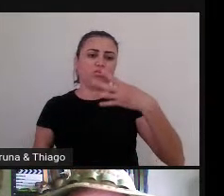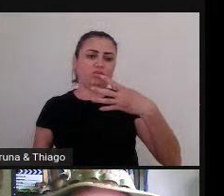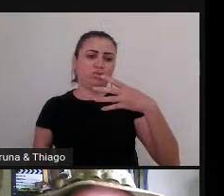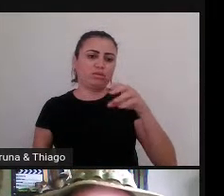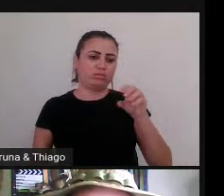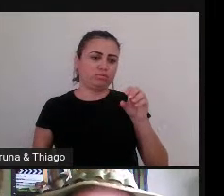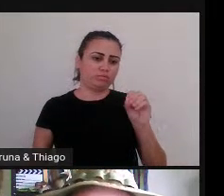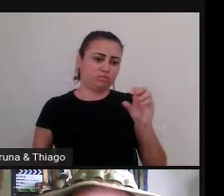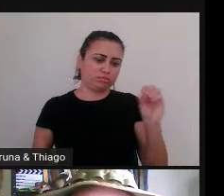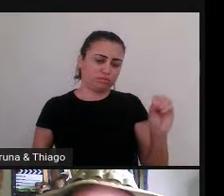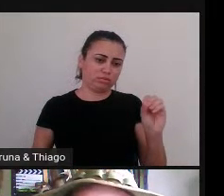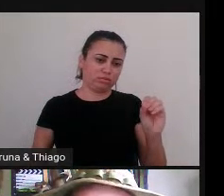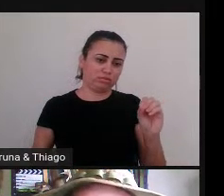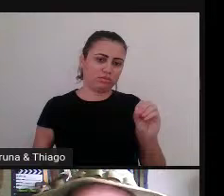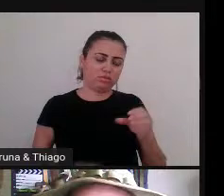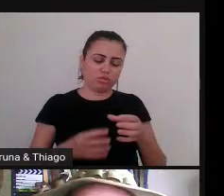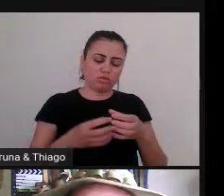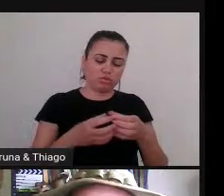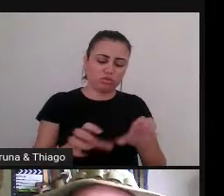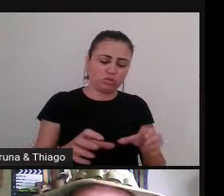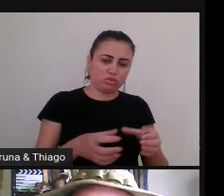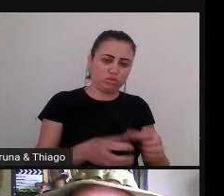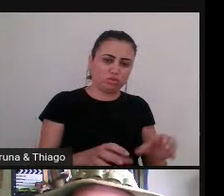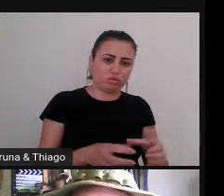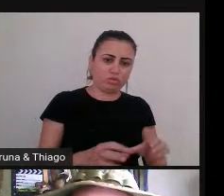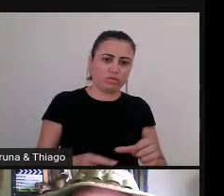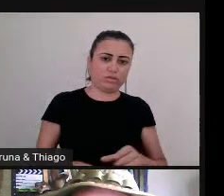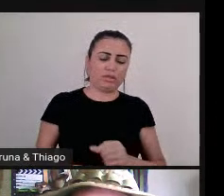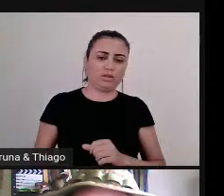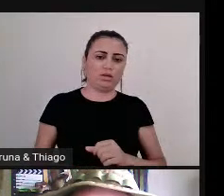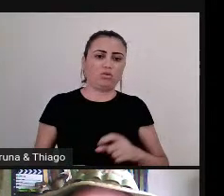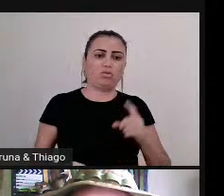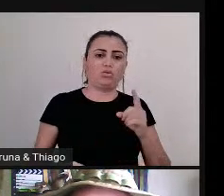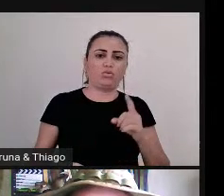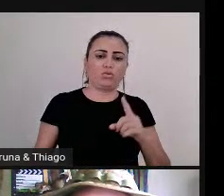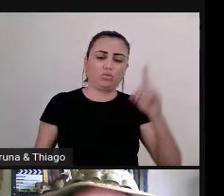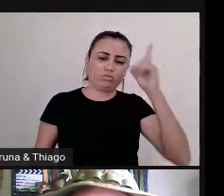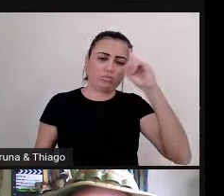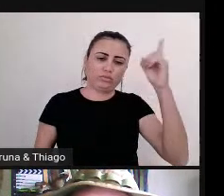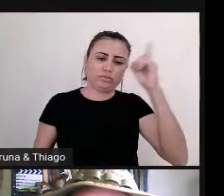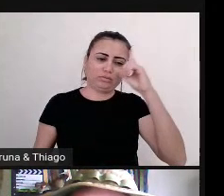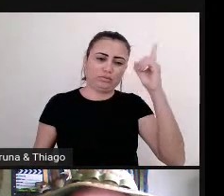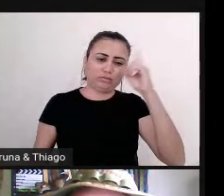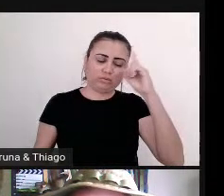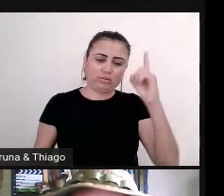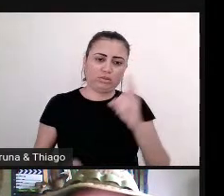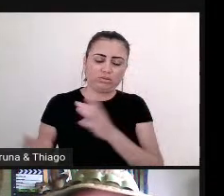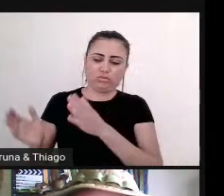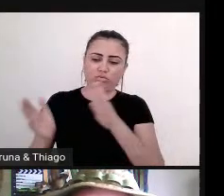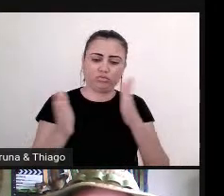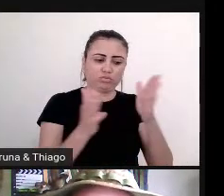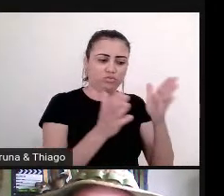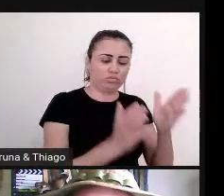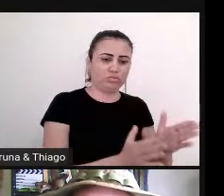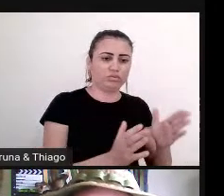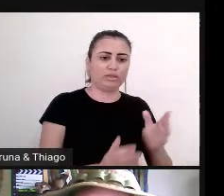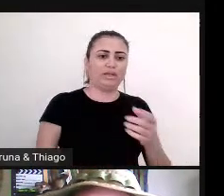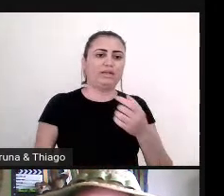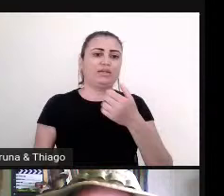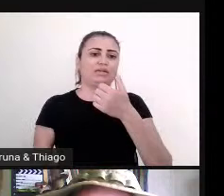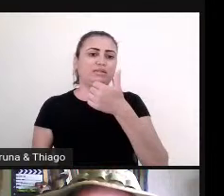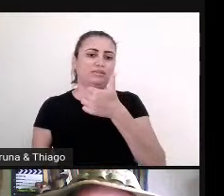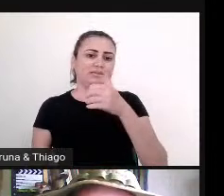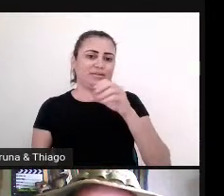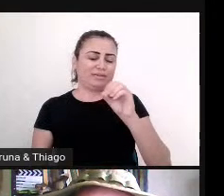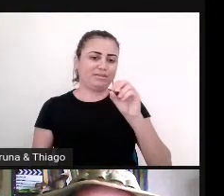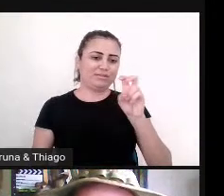curiosidade aí. Foi 105 dias para eclodir. Tá? Olha que legal. Mas, professor, como é que você sabe disso? Bom,